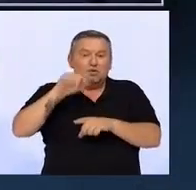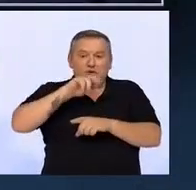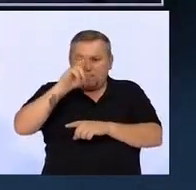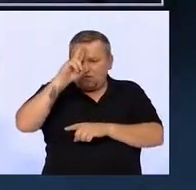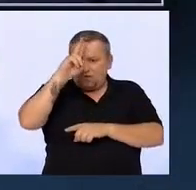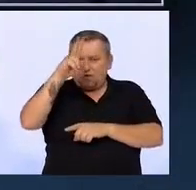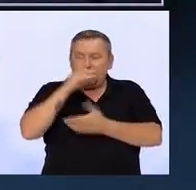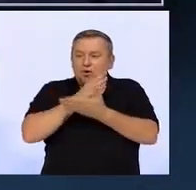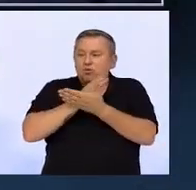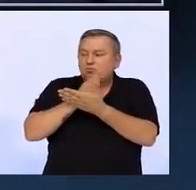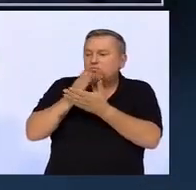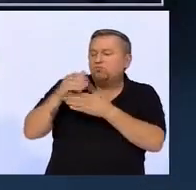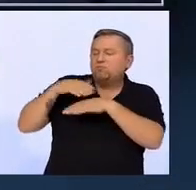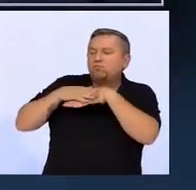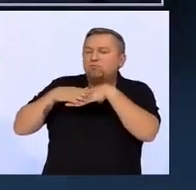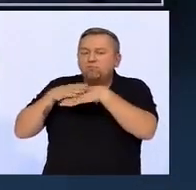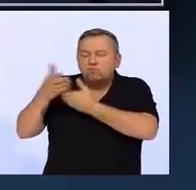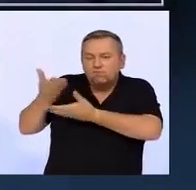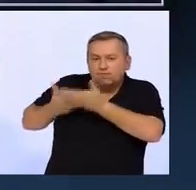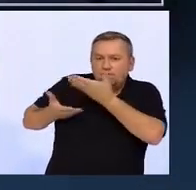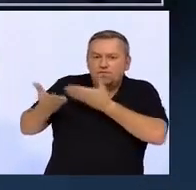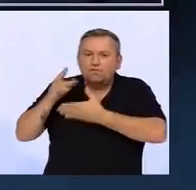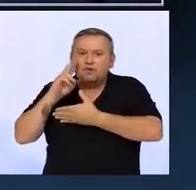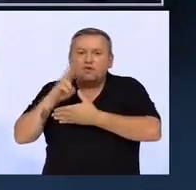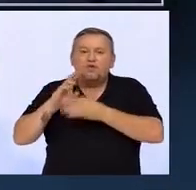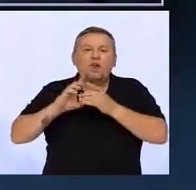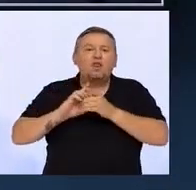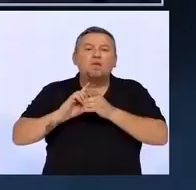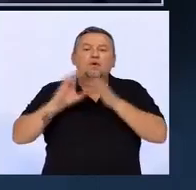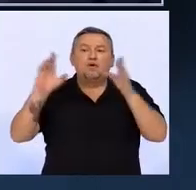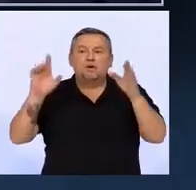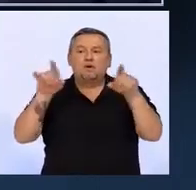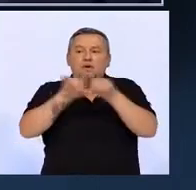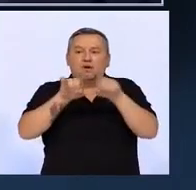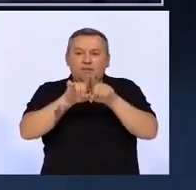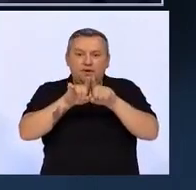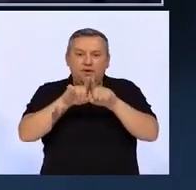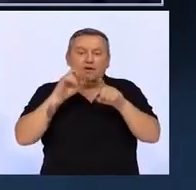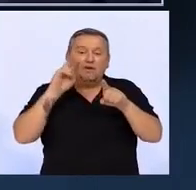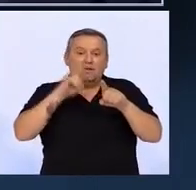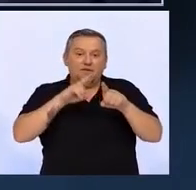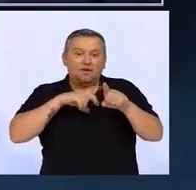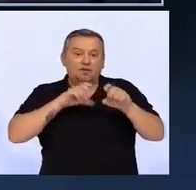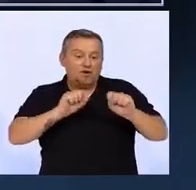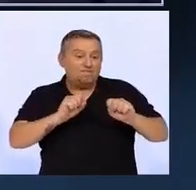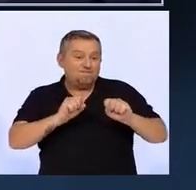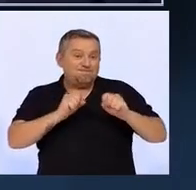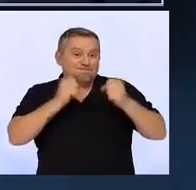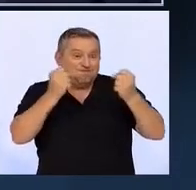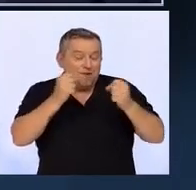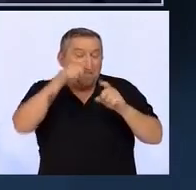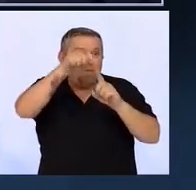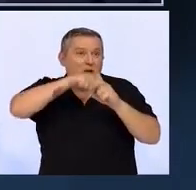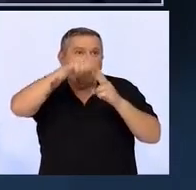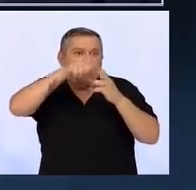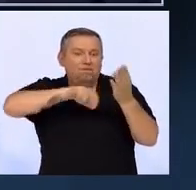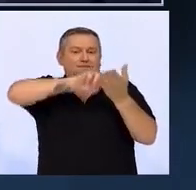começar a conversar com ela, para a gente ter uma opção democrática. Agora é tarde. E a tática que eu defendia e defendi durante meses